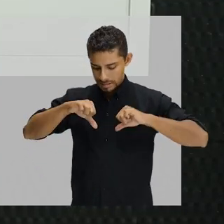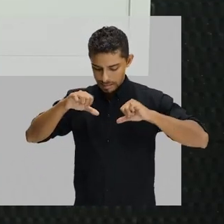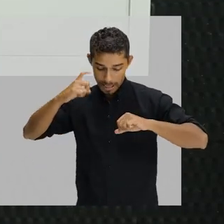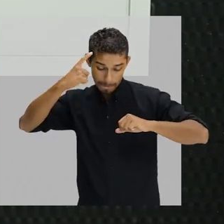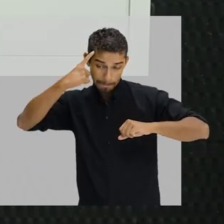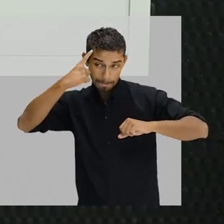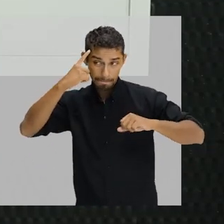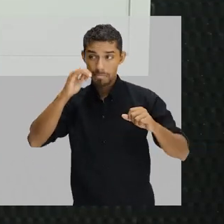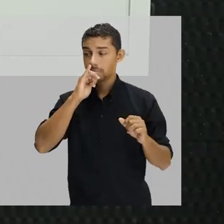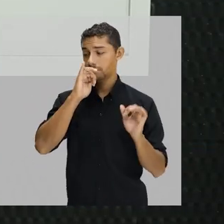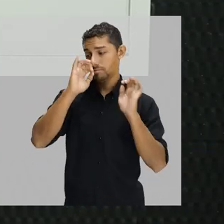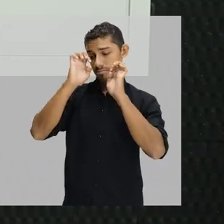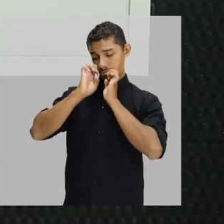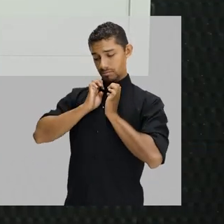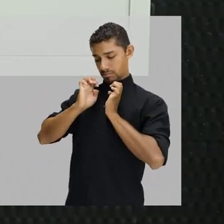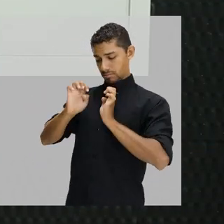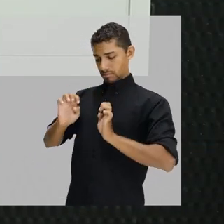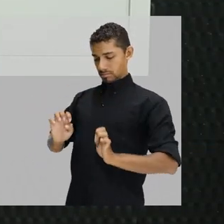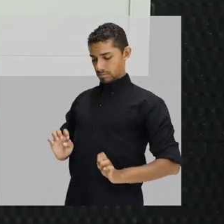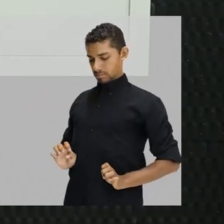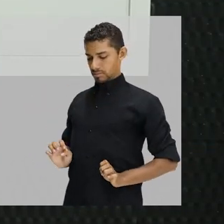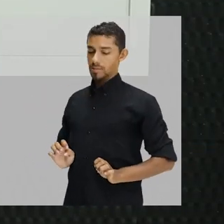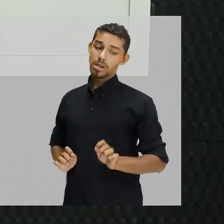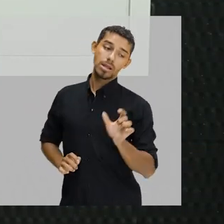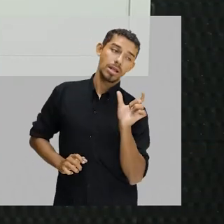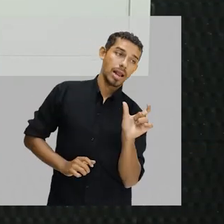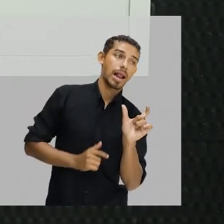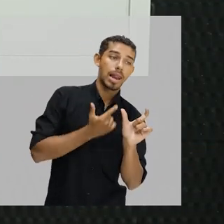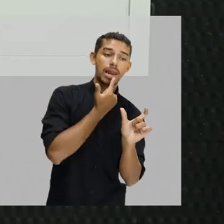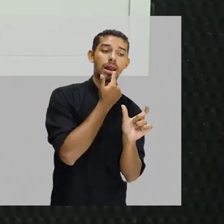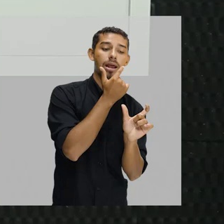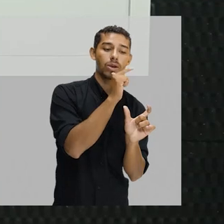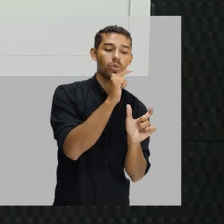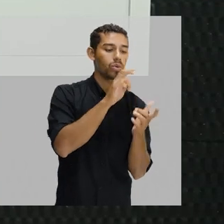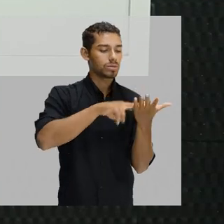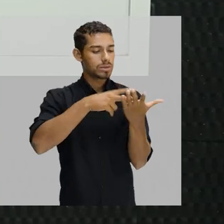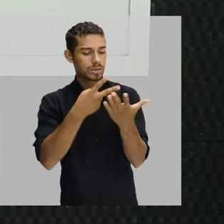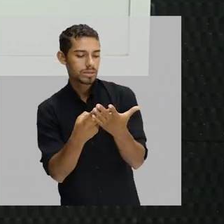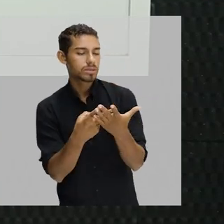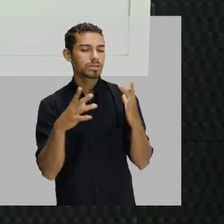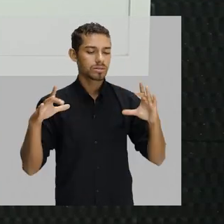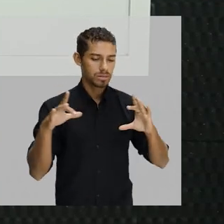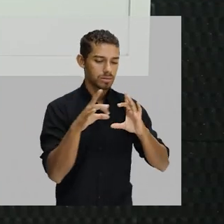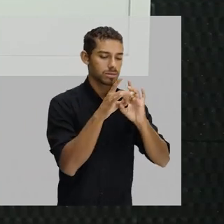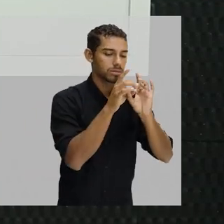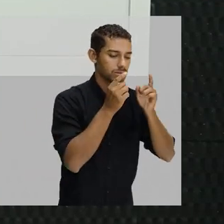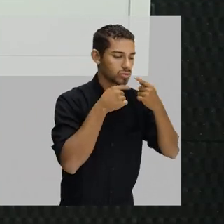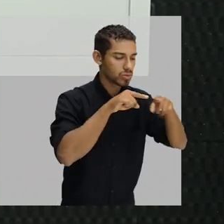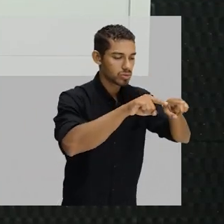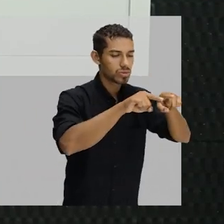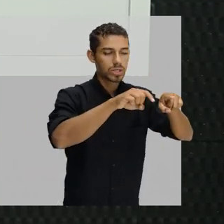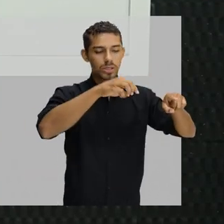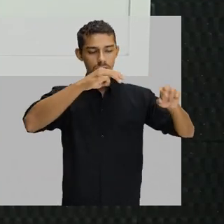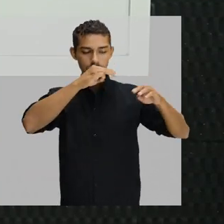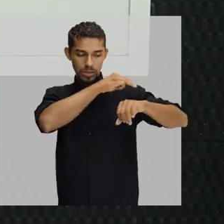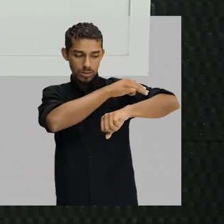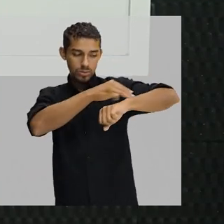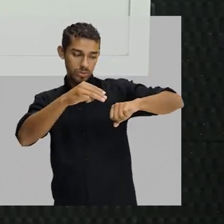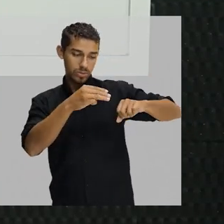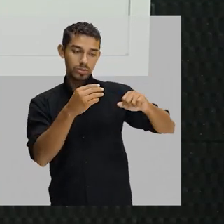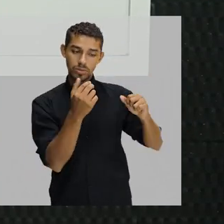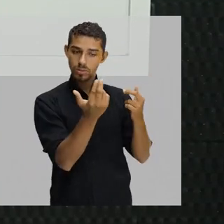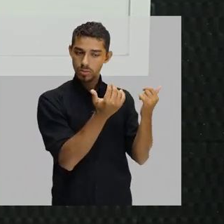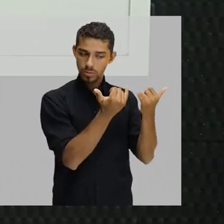ética, dentro da linguagem, da tradução, ela se aproxima da moralidade. No senso comum, é usada